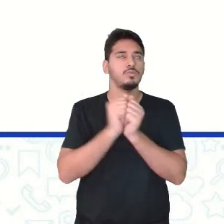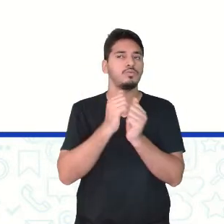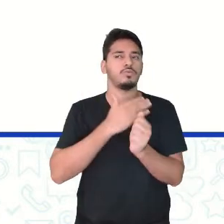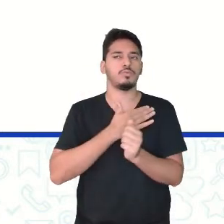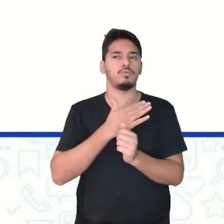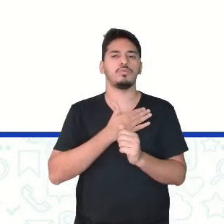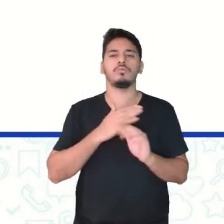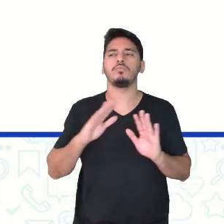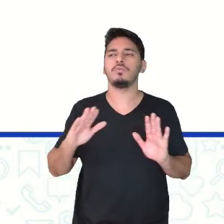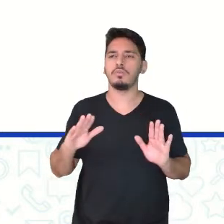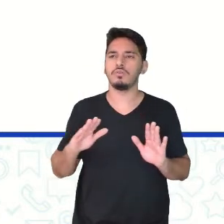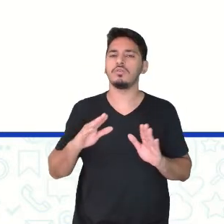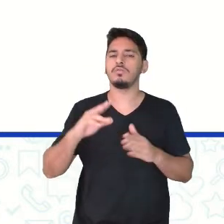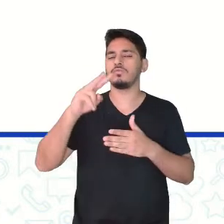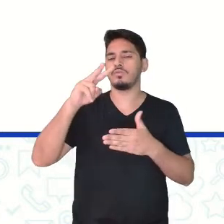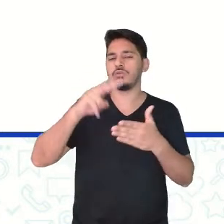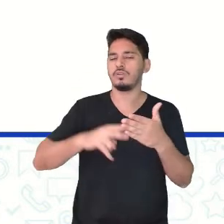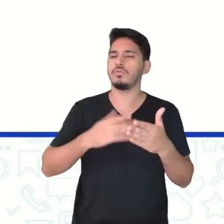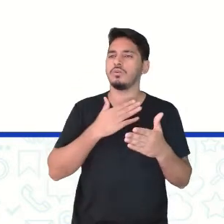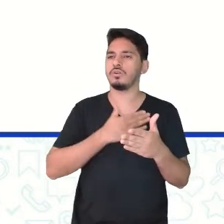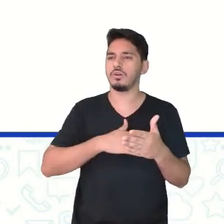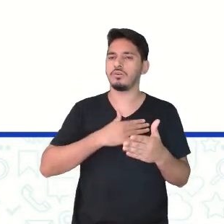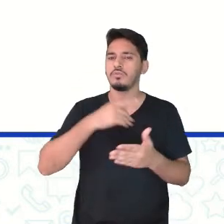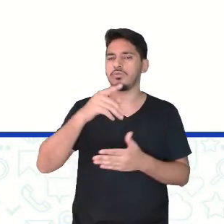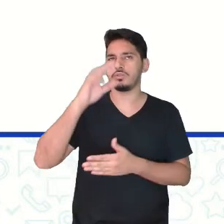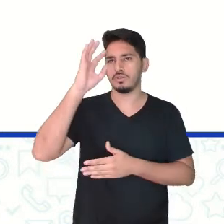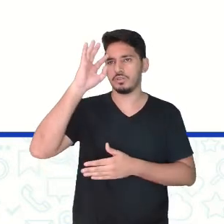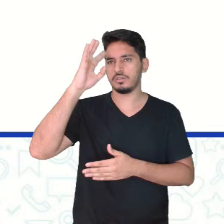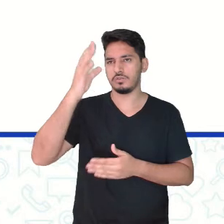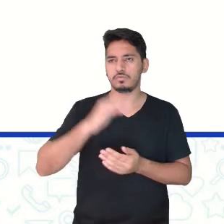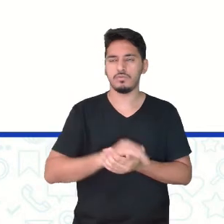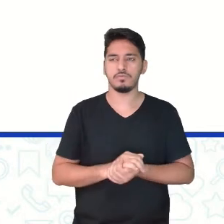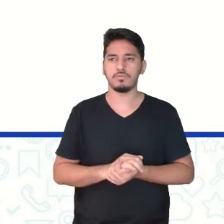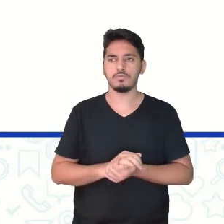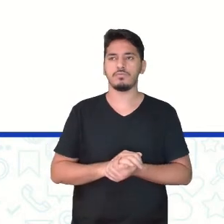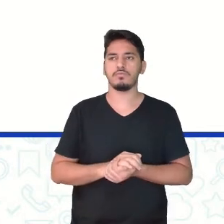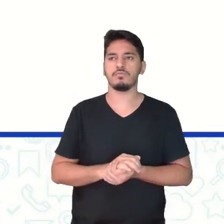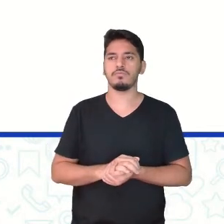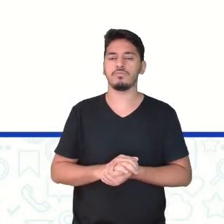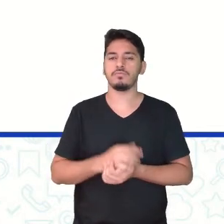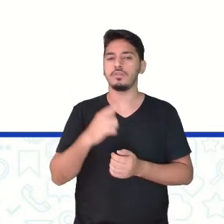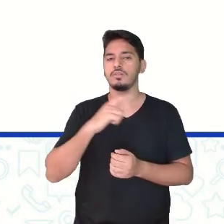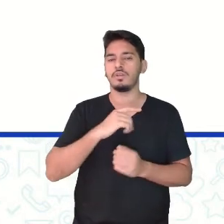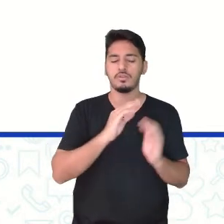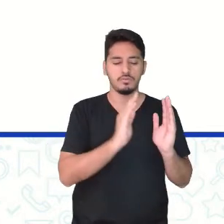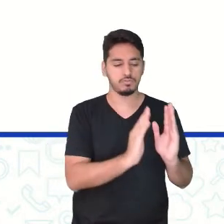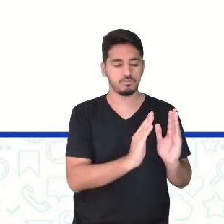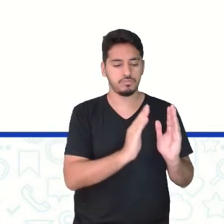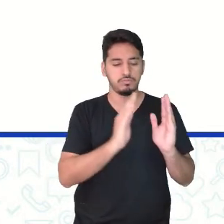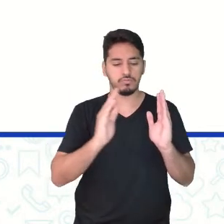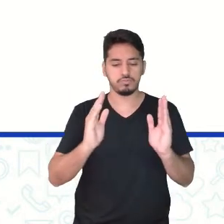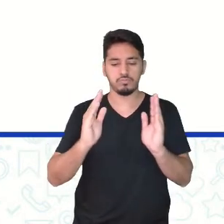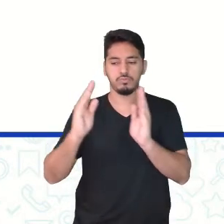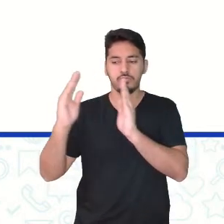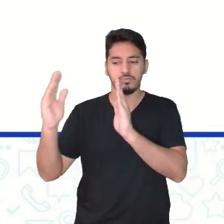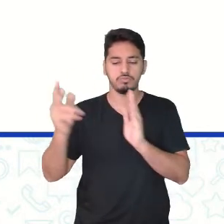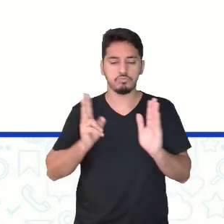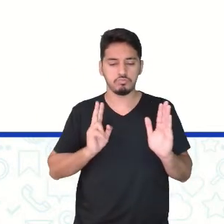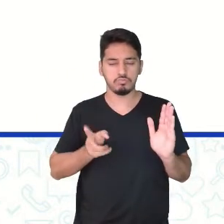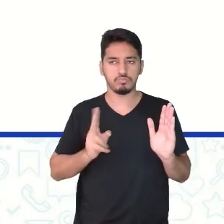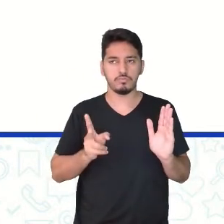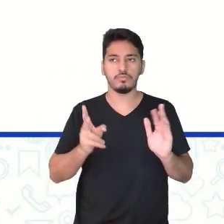até ler com calma, que eu quero que vocês resolvam comigo. Ó, mantendo essa disposição,